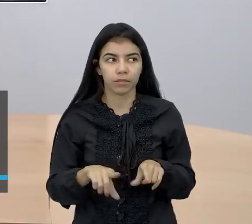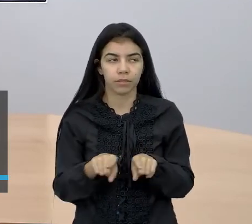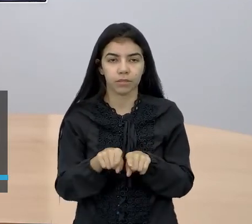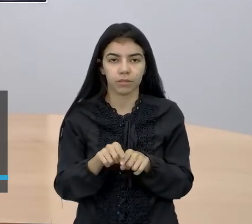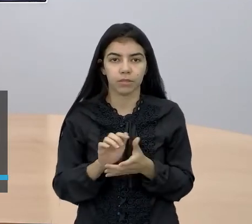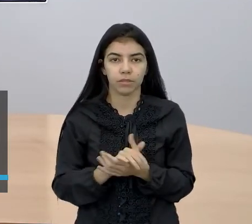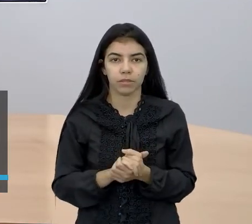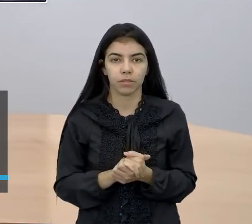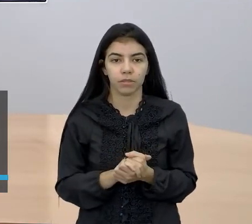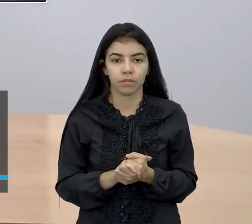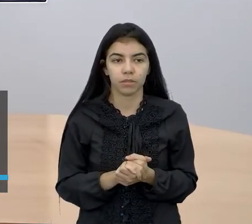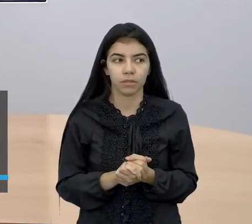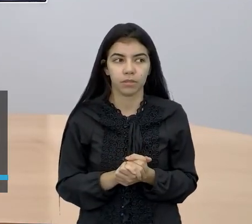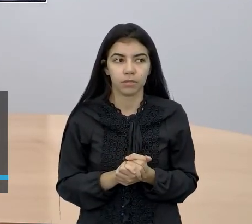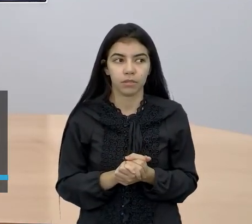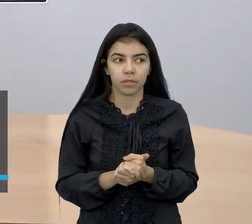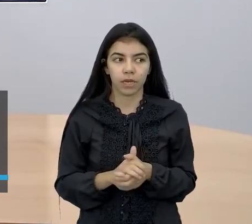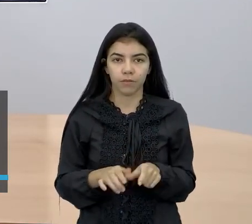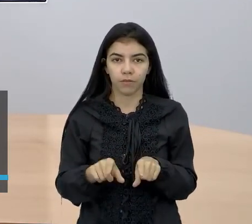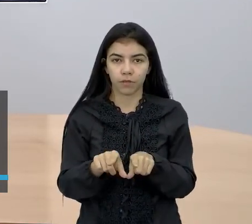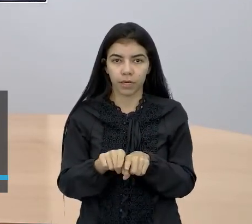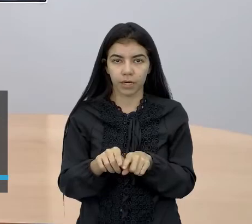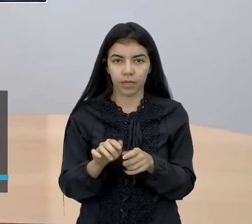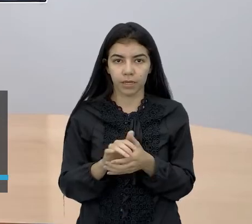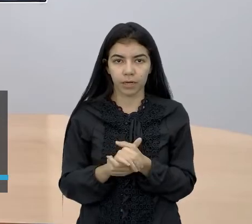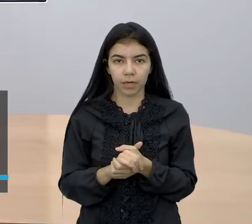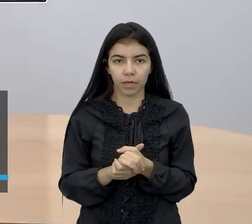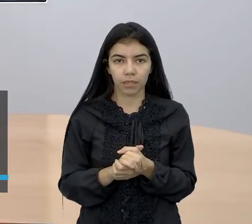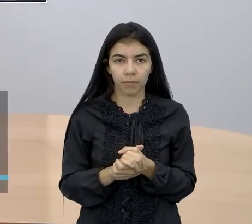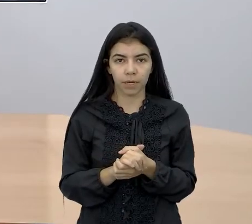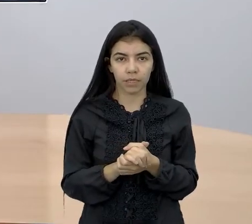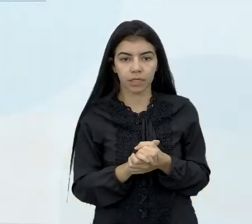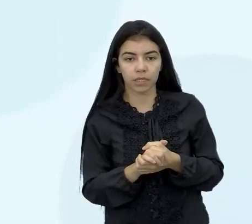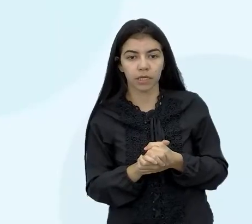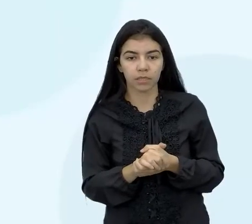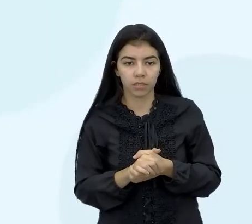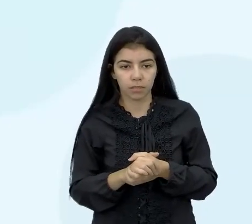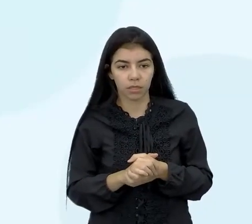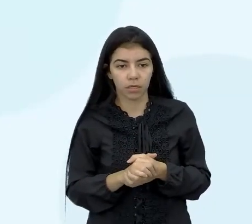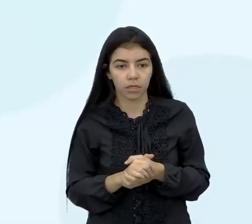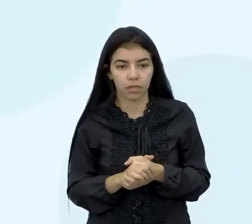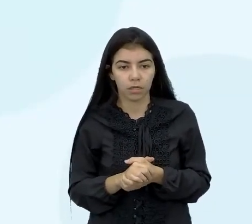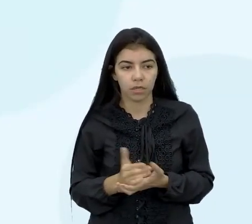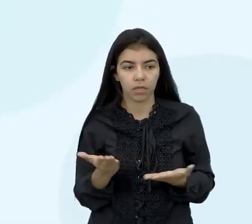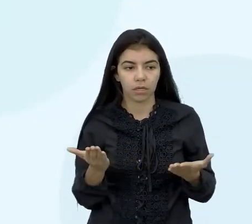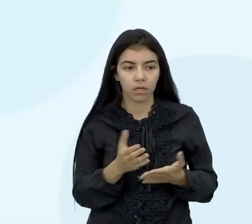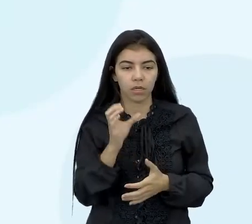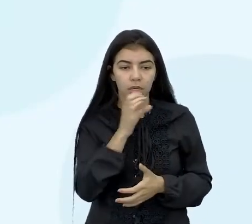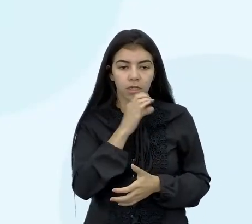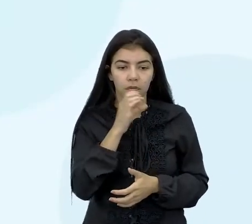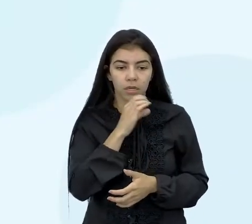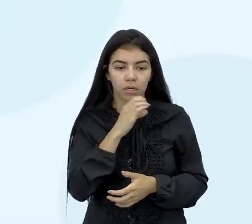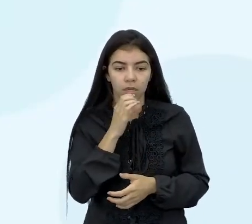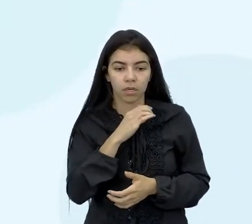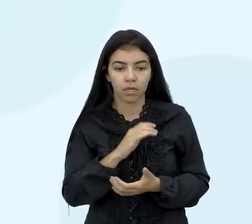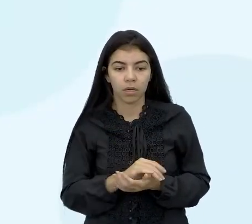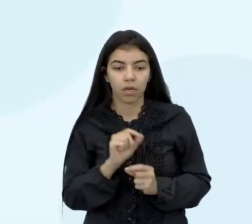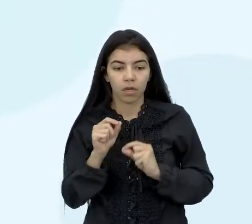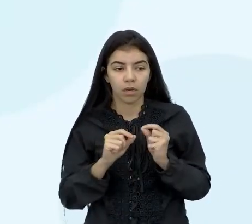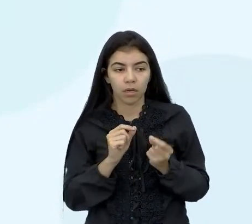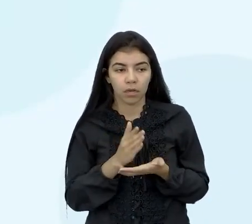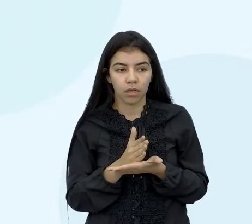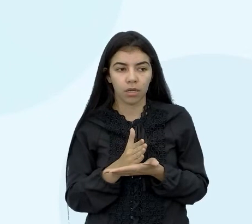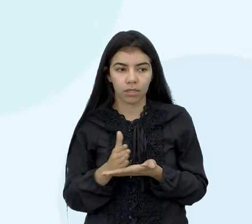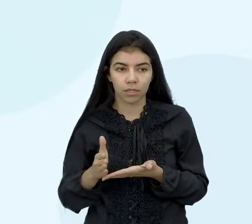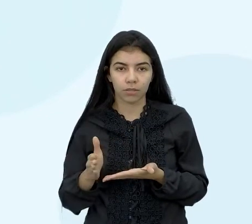lá. Bom, então aí nós temos também o processo do aquecimento. O aquecimento é para você separar,